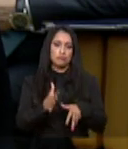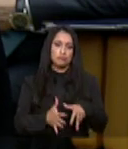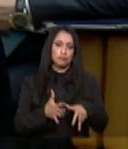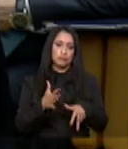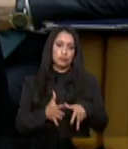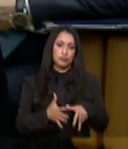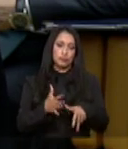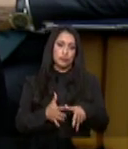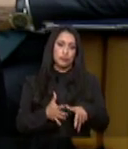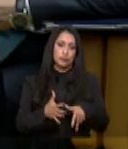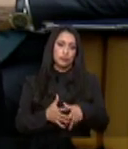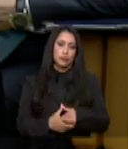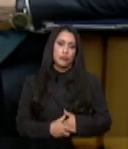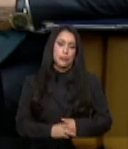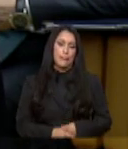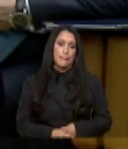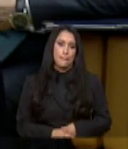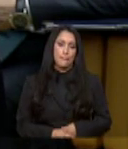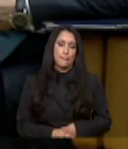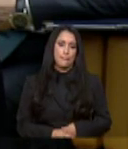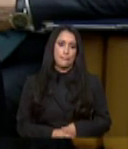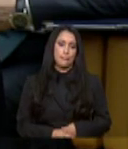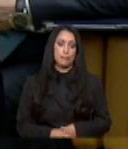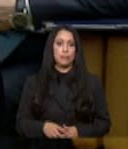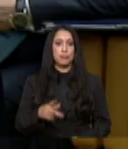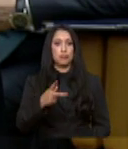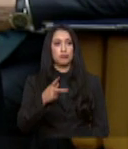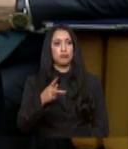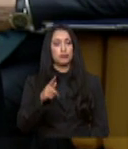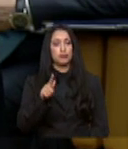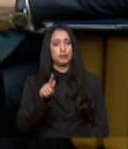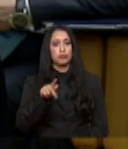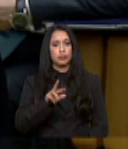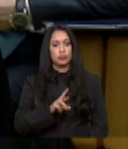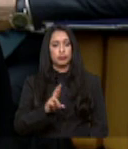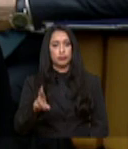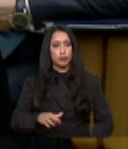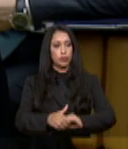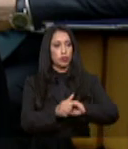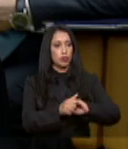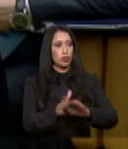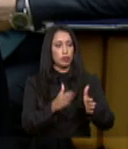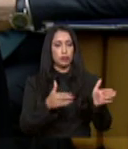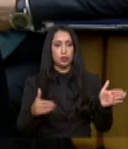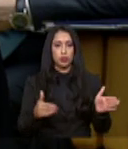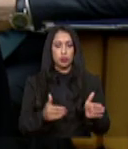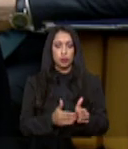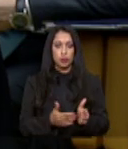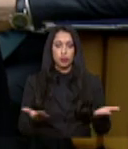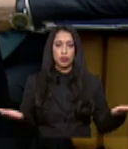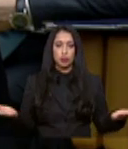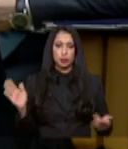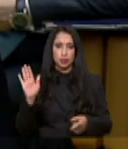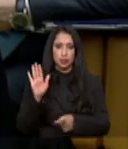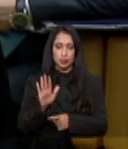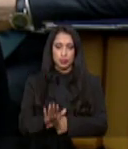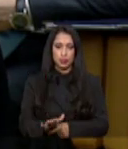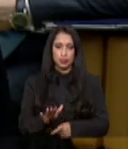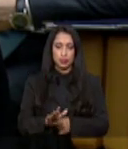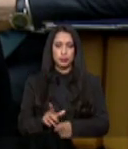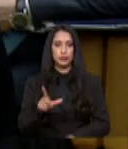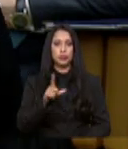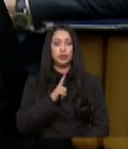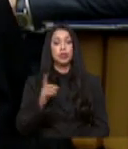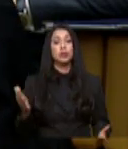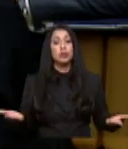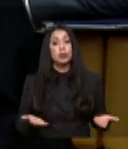orais, ilustre procurador-geral da República, cumprimento a todos os senhores nessa tarde. Vivemos